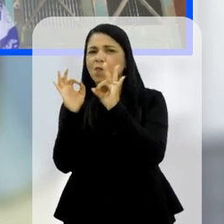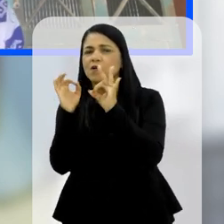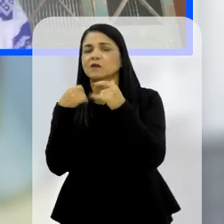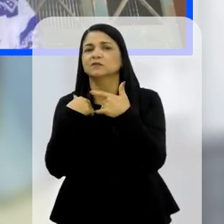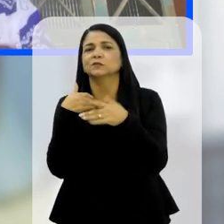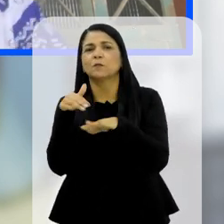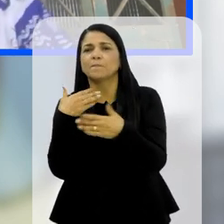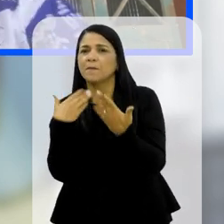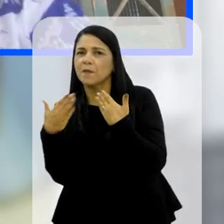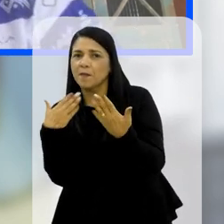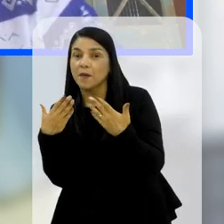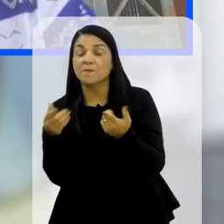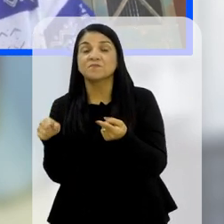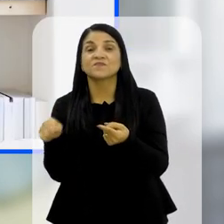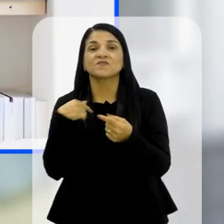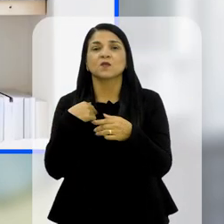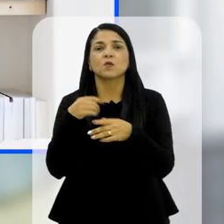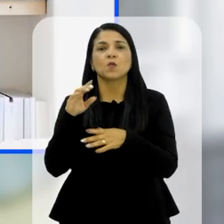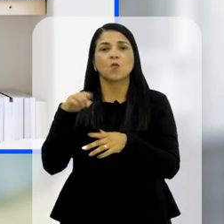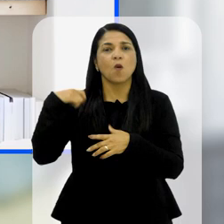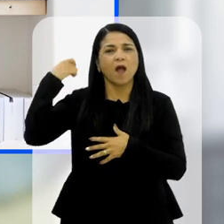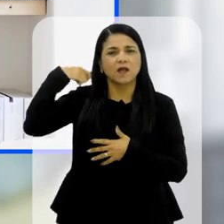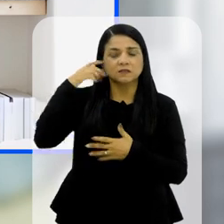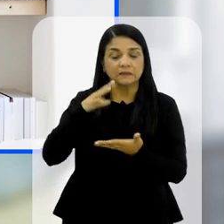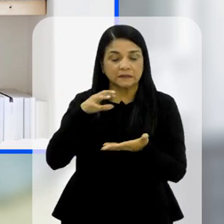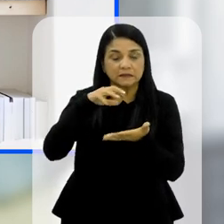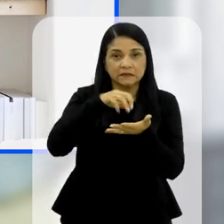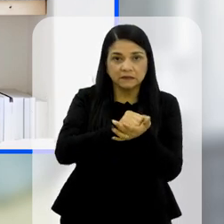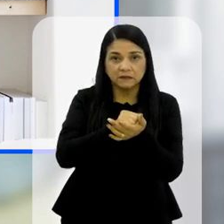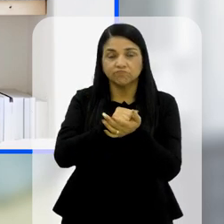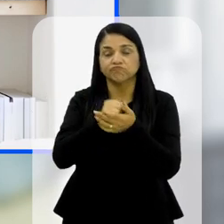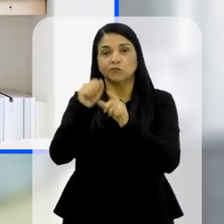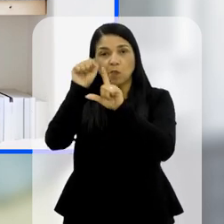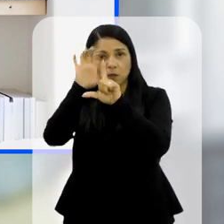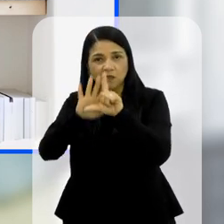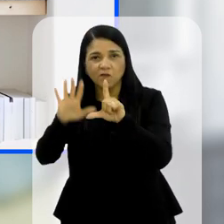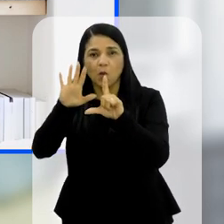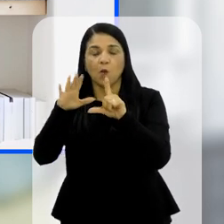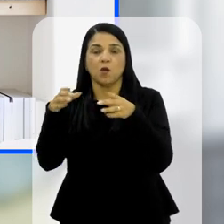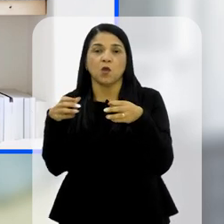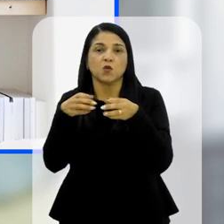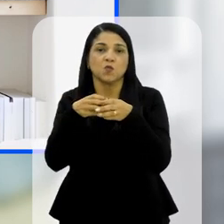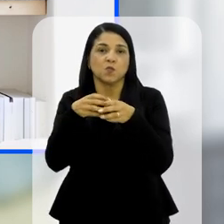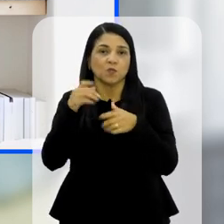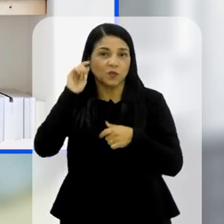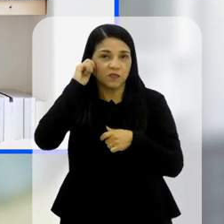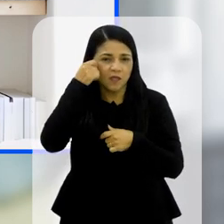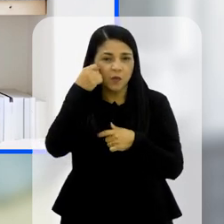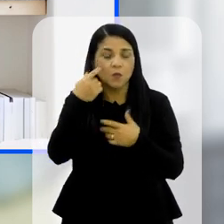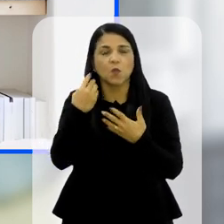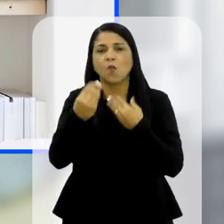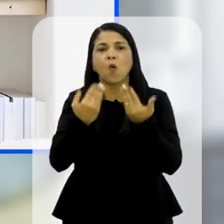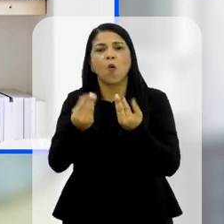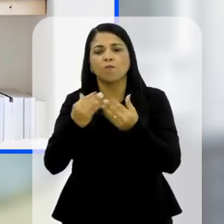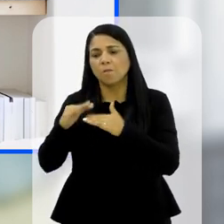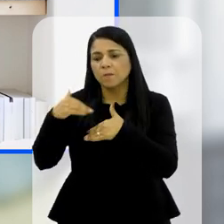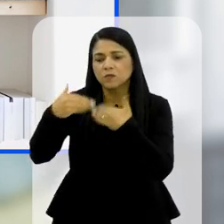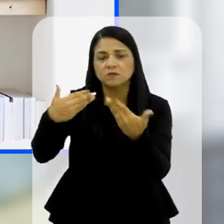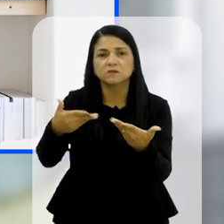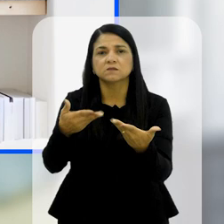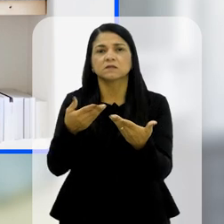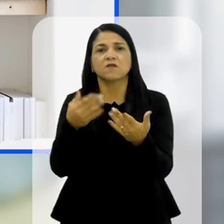nossa conversa, né? Esse artista quer se cadastrar no Elenco Negro, né? Como que é o processo? Onde ele procura